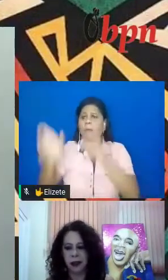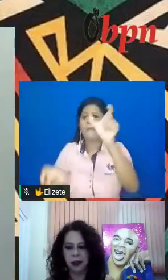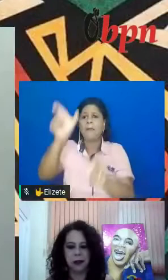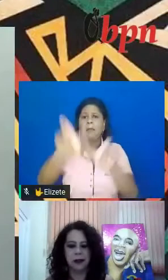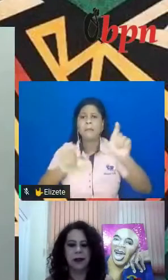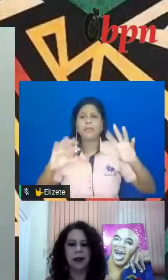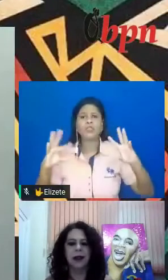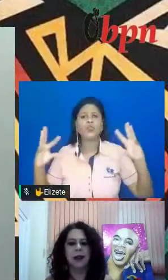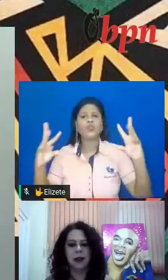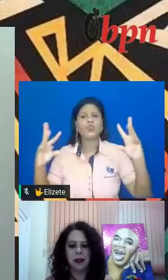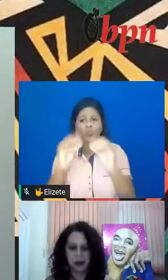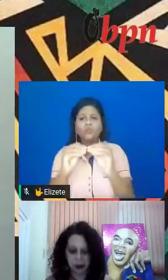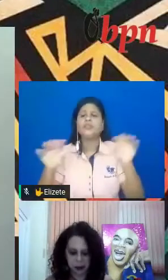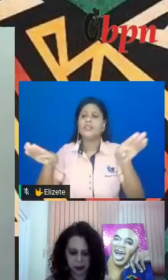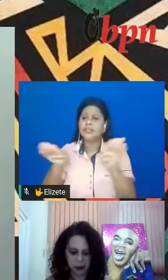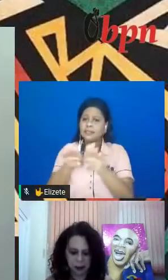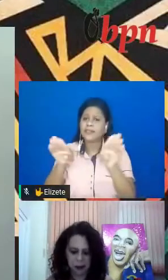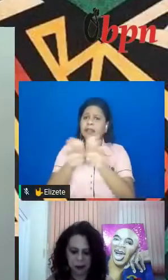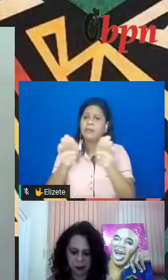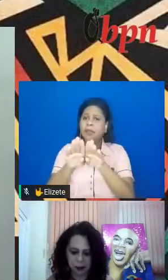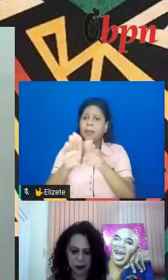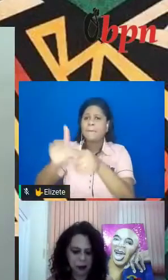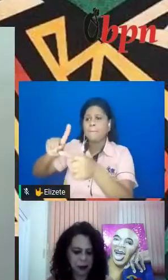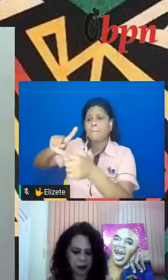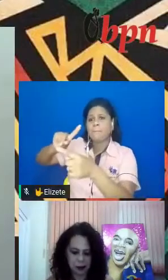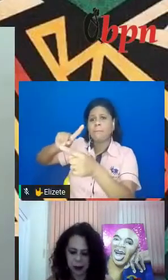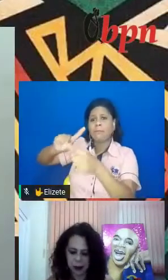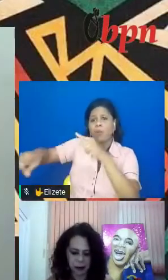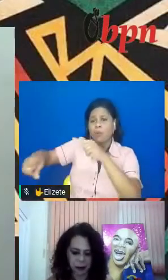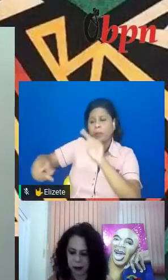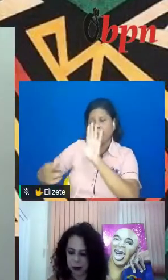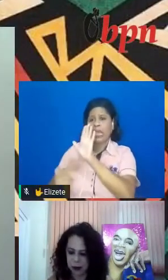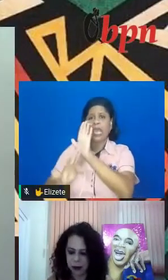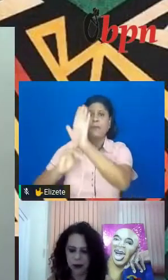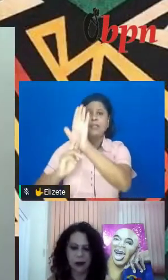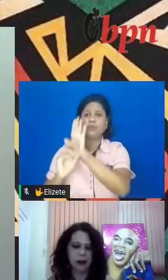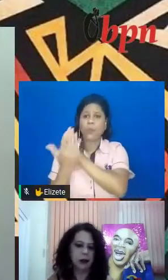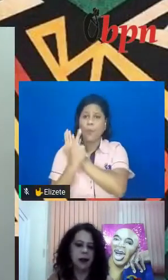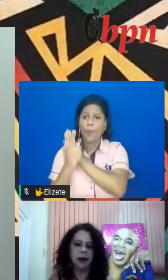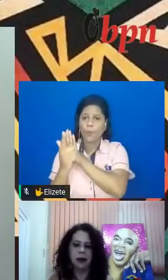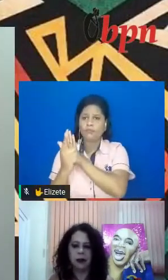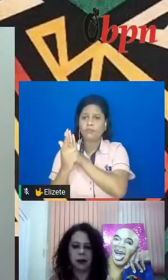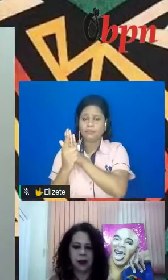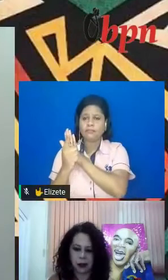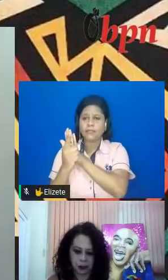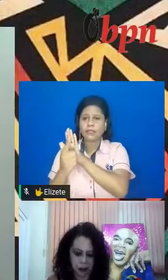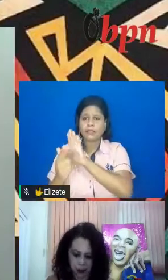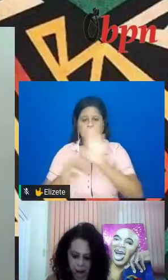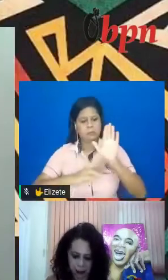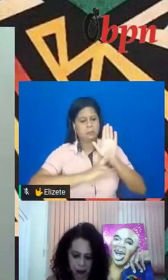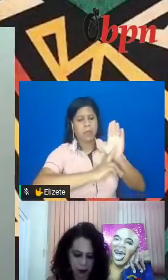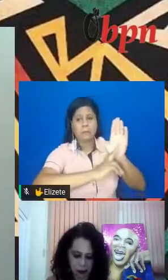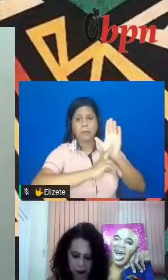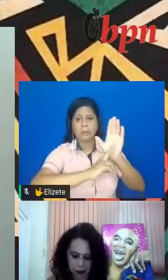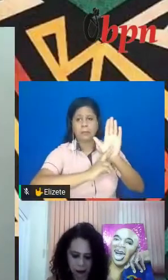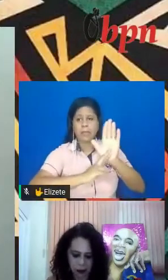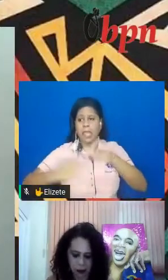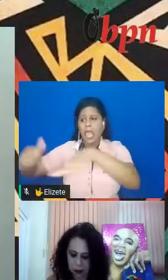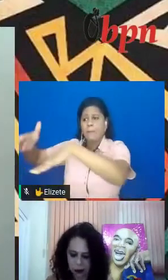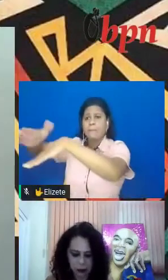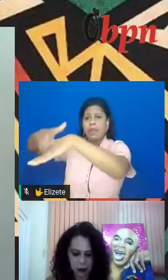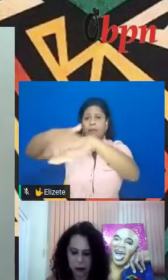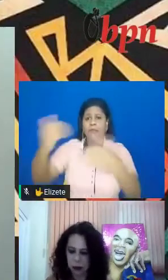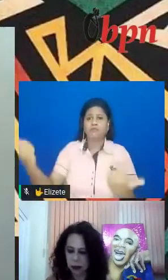também impedidos de se autorrepresentarem, que são representados pela autoria